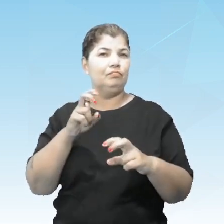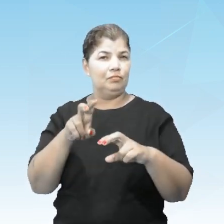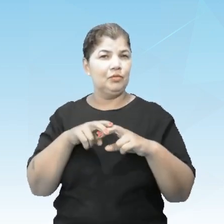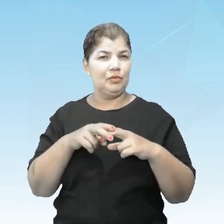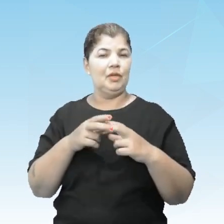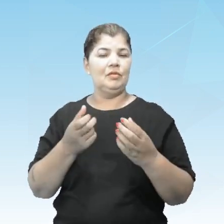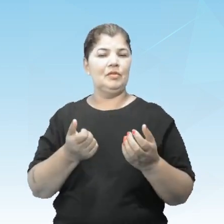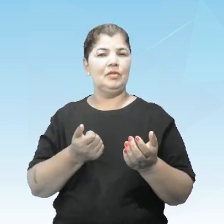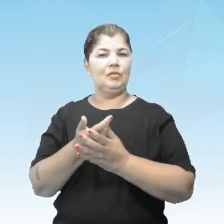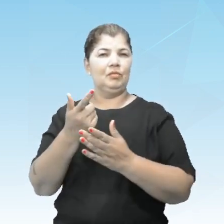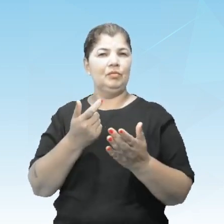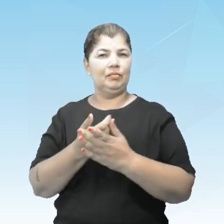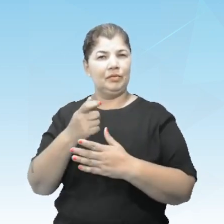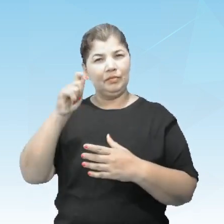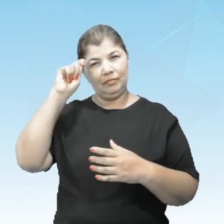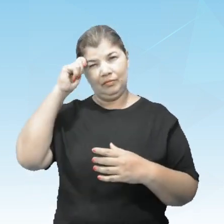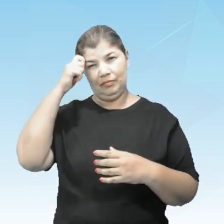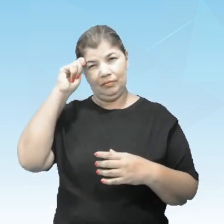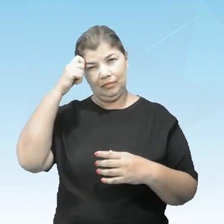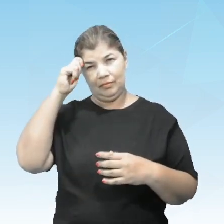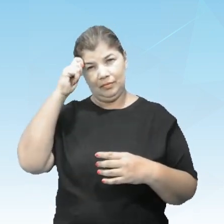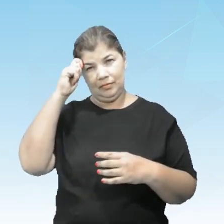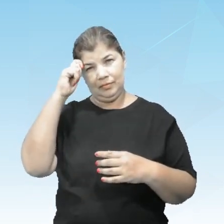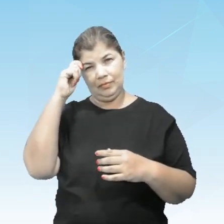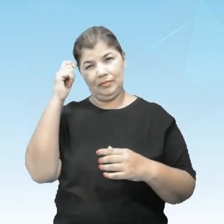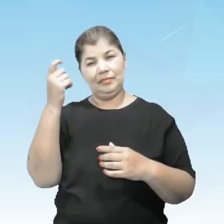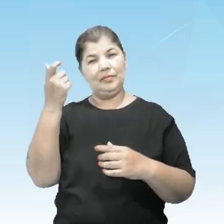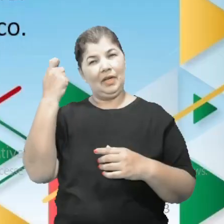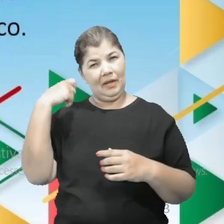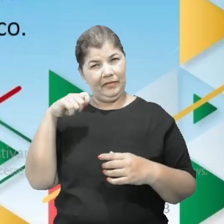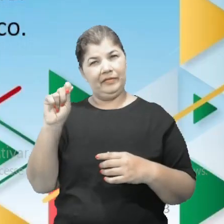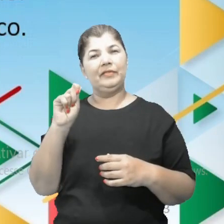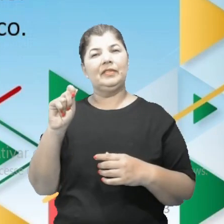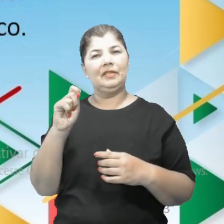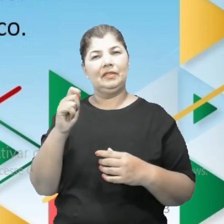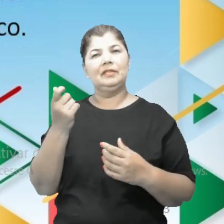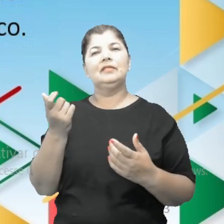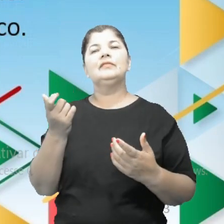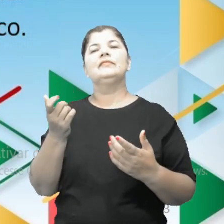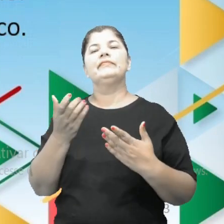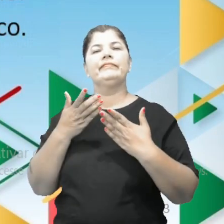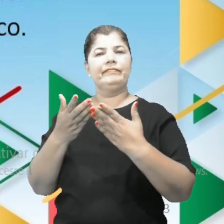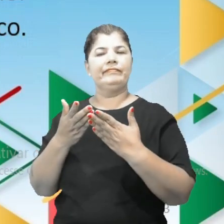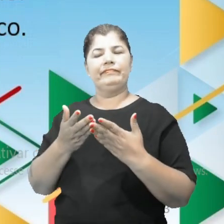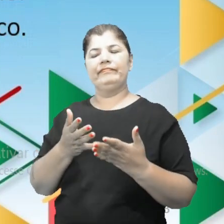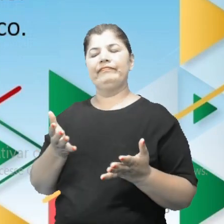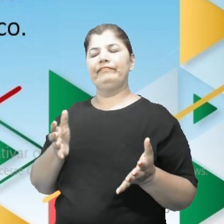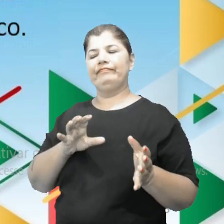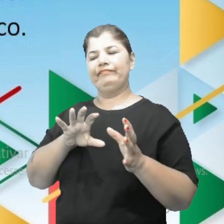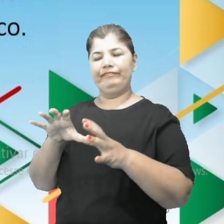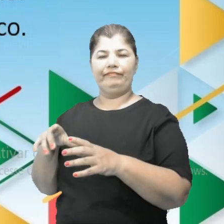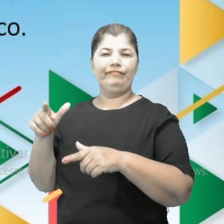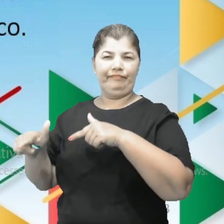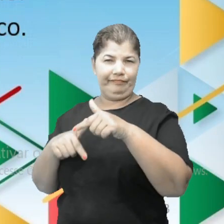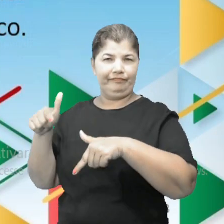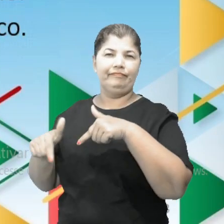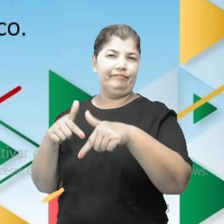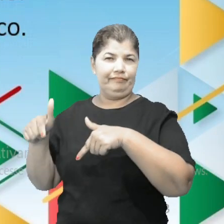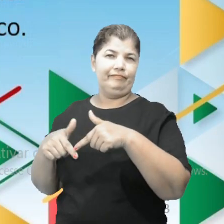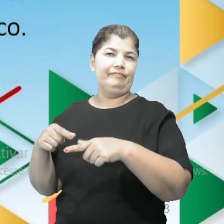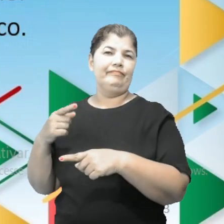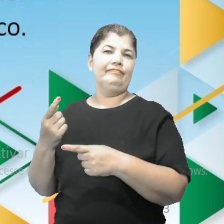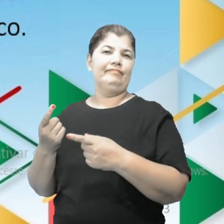de africanos pelo Atlântico. Veja só. Além, né,